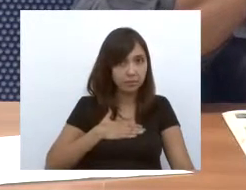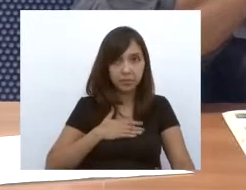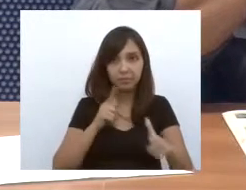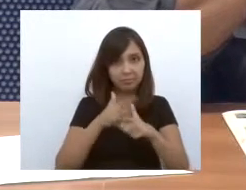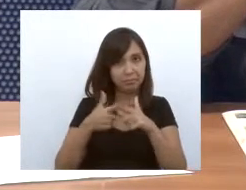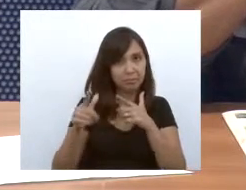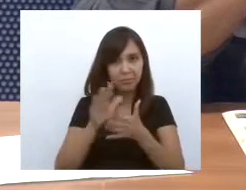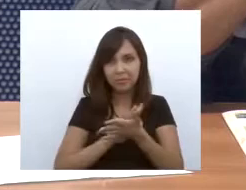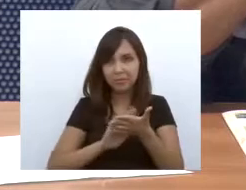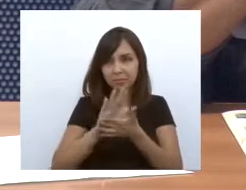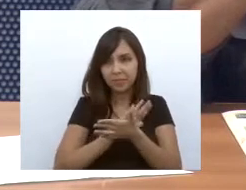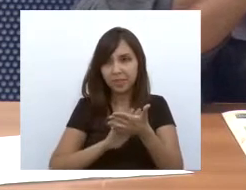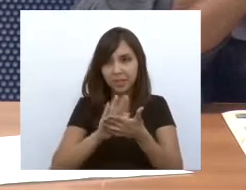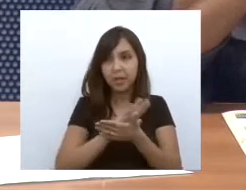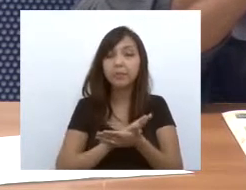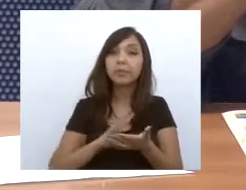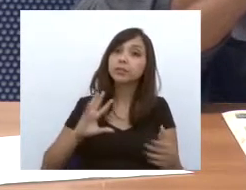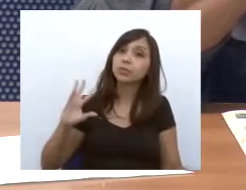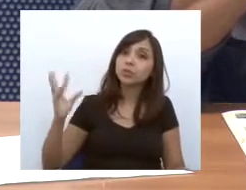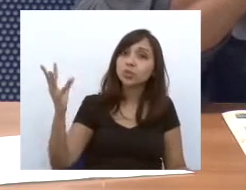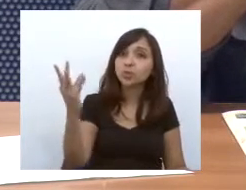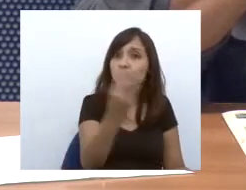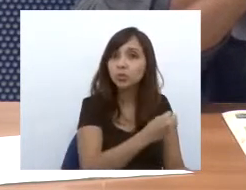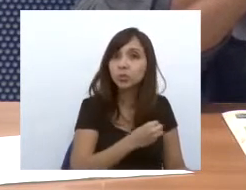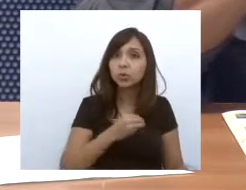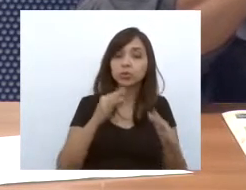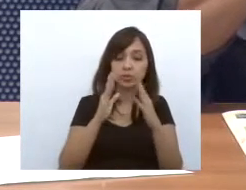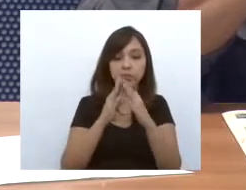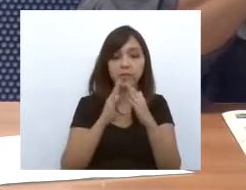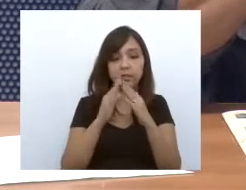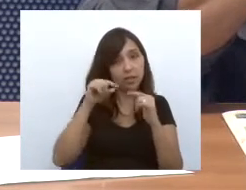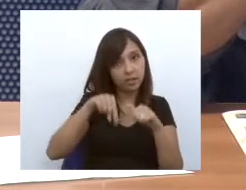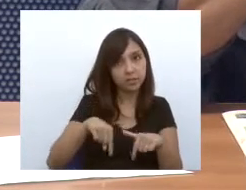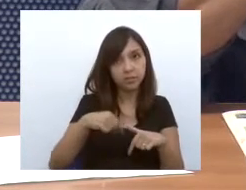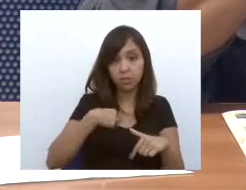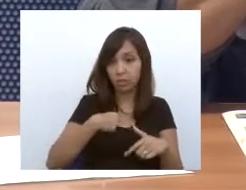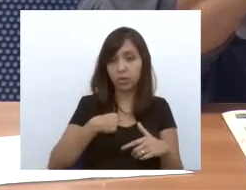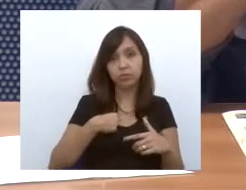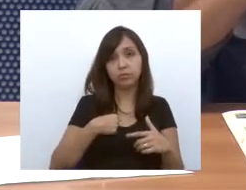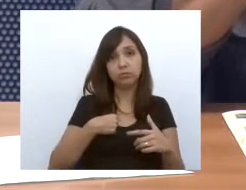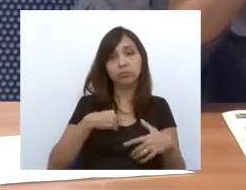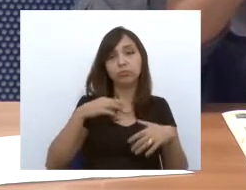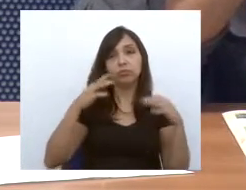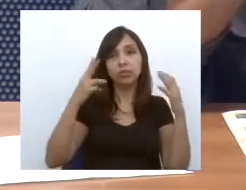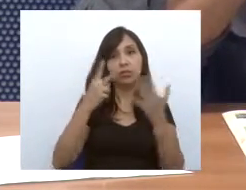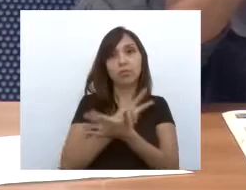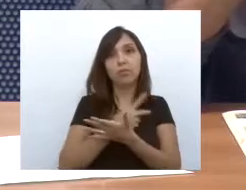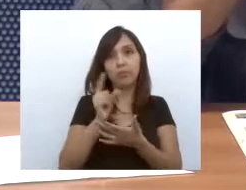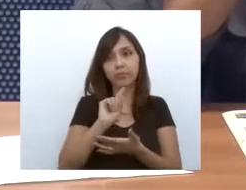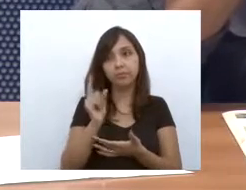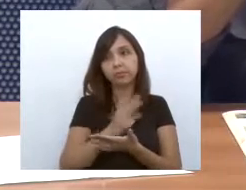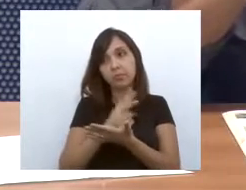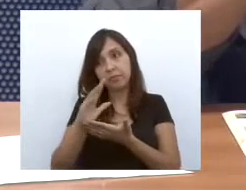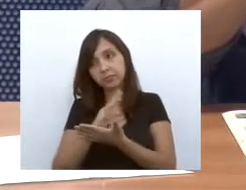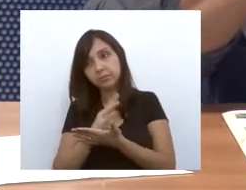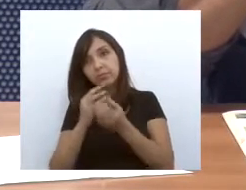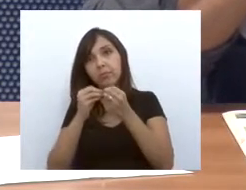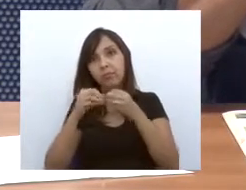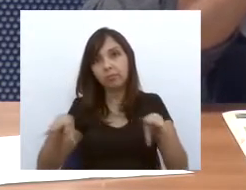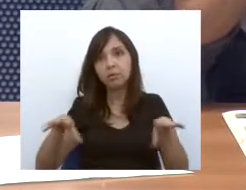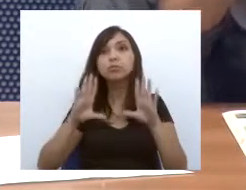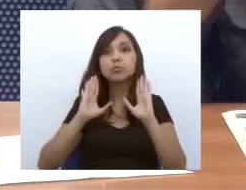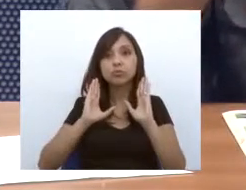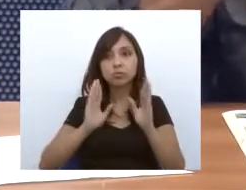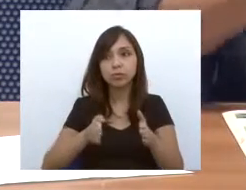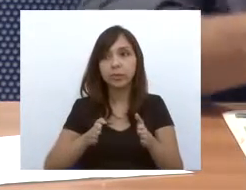nenhum. Desde que haja um consenso na casa. Eu não quero aqui ser injusto. Acho que eu sou uma pessoa justa, porque eu já prejudiquei algumas pessoas,